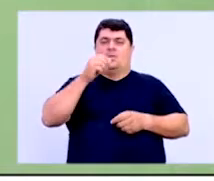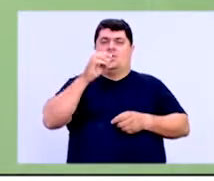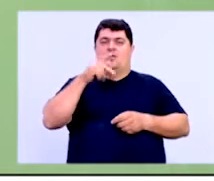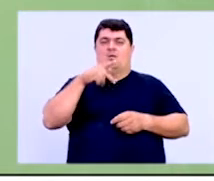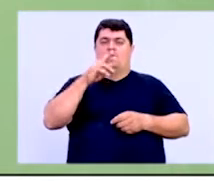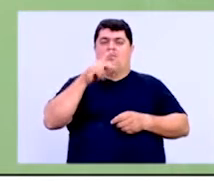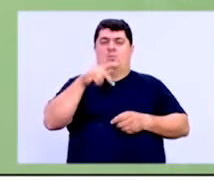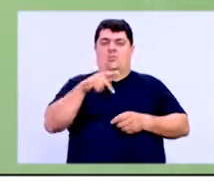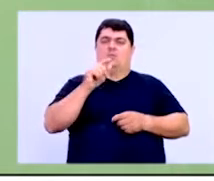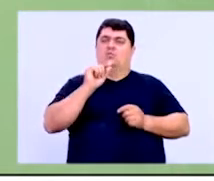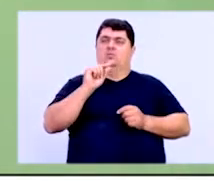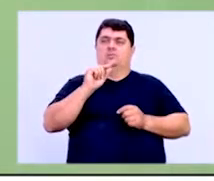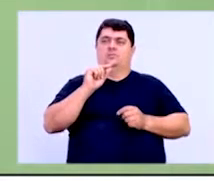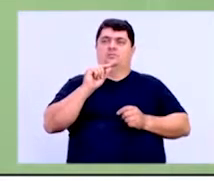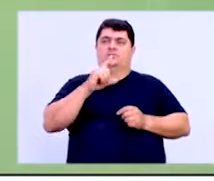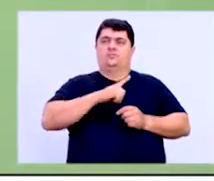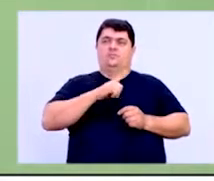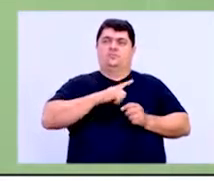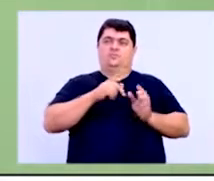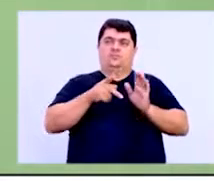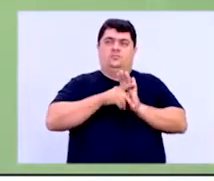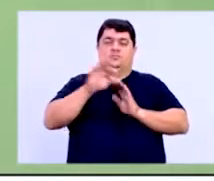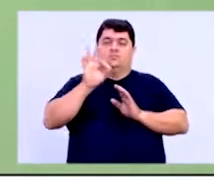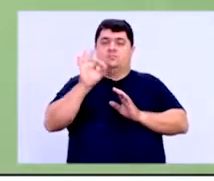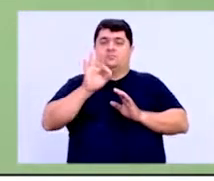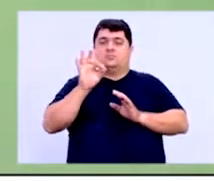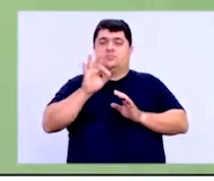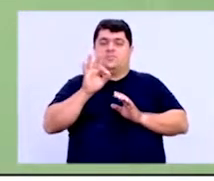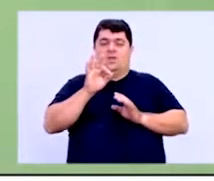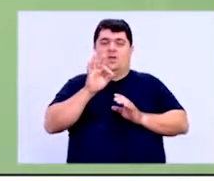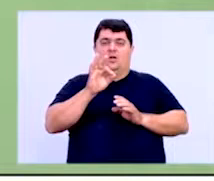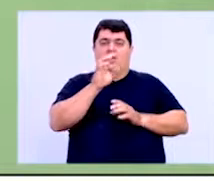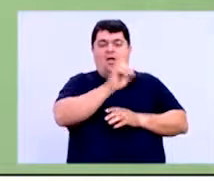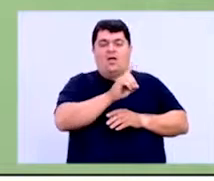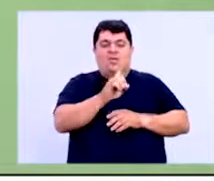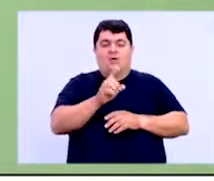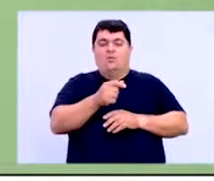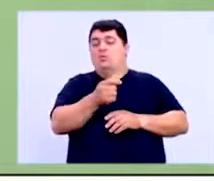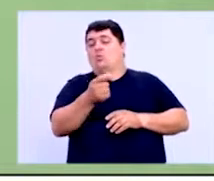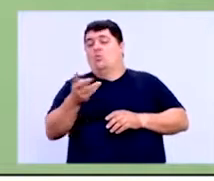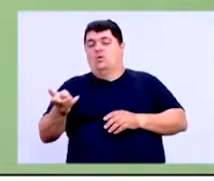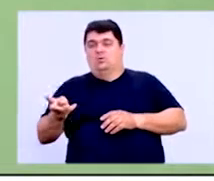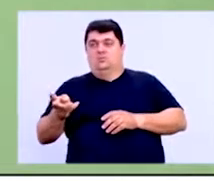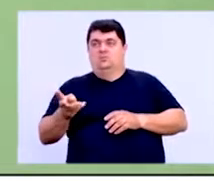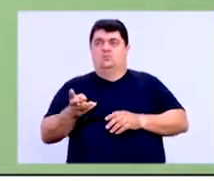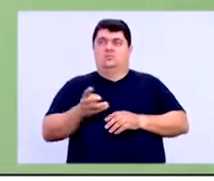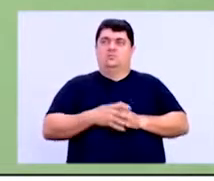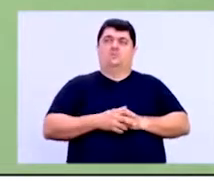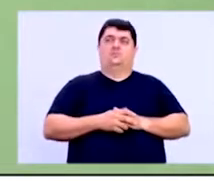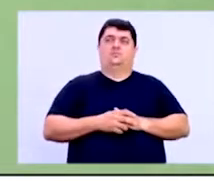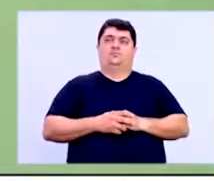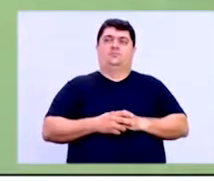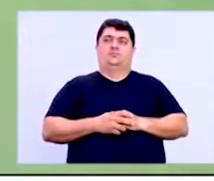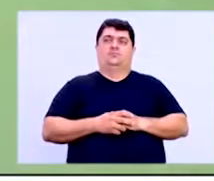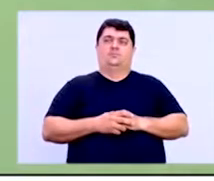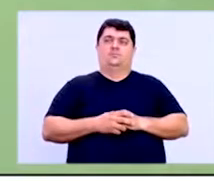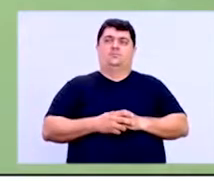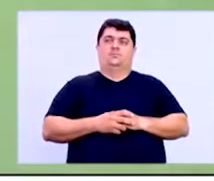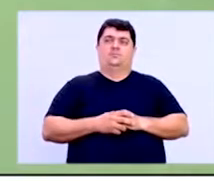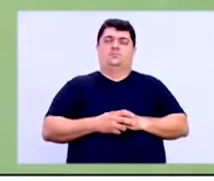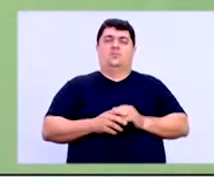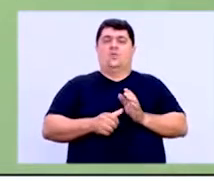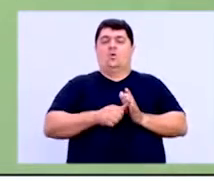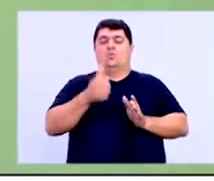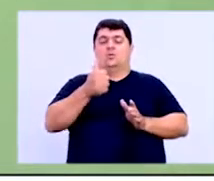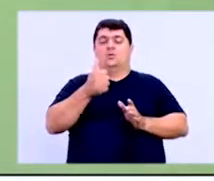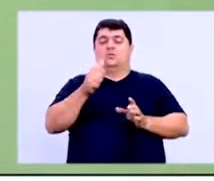deverá refletir o quê? Um percentual sobre os custos unitários, tá vendo? É um percentual sobre o custo unitário. Então, qual é o primeiro